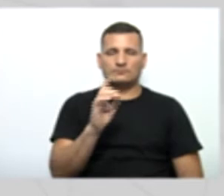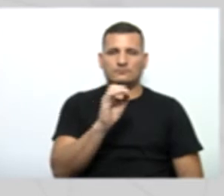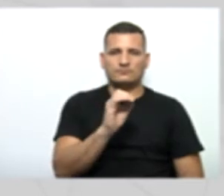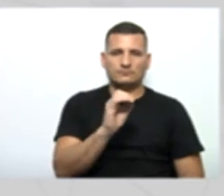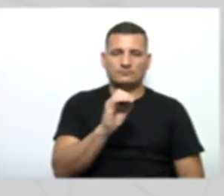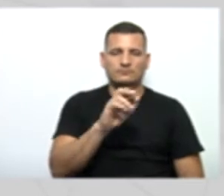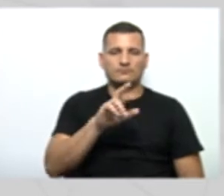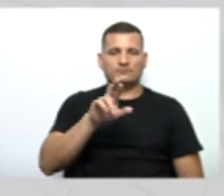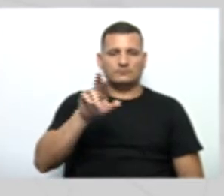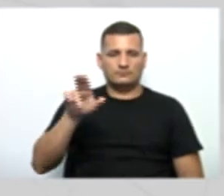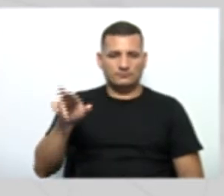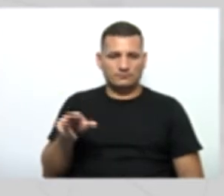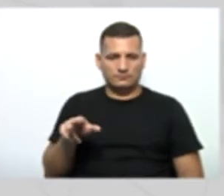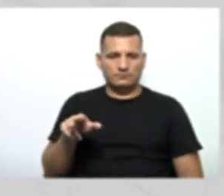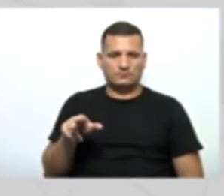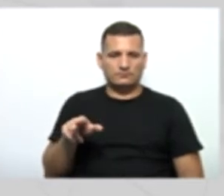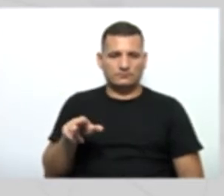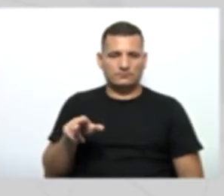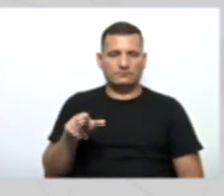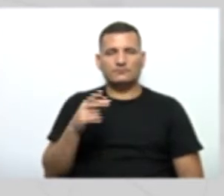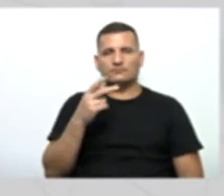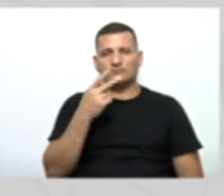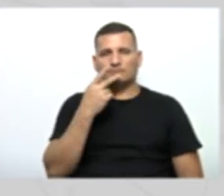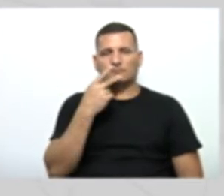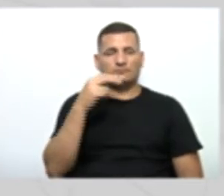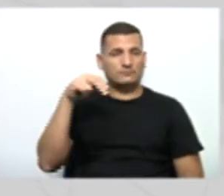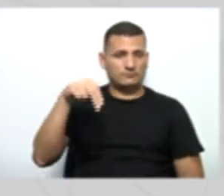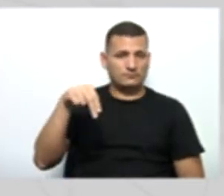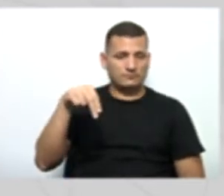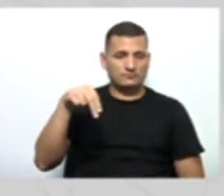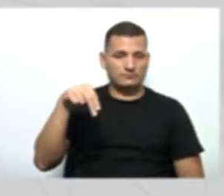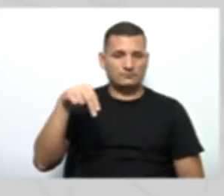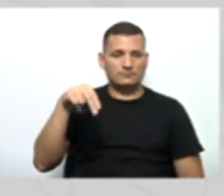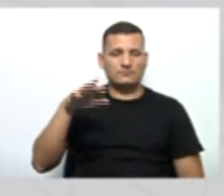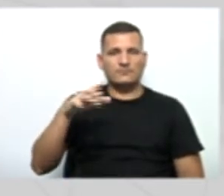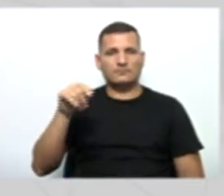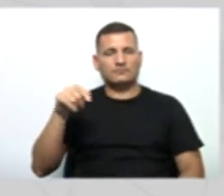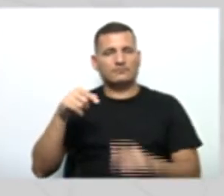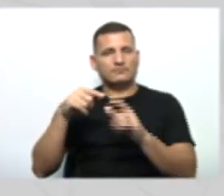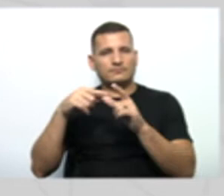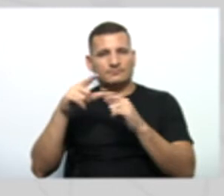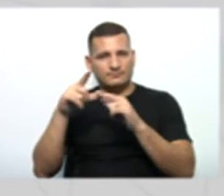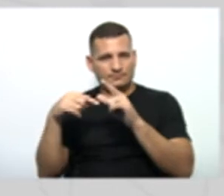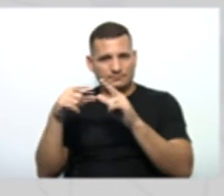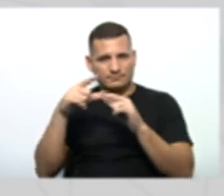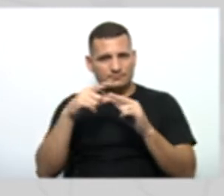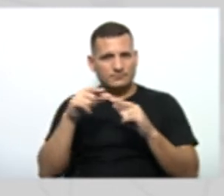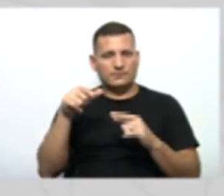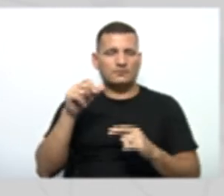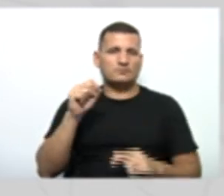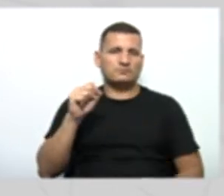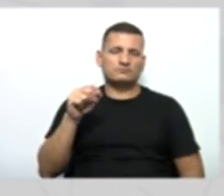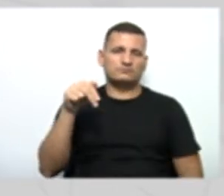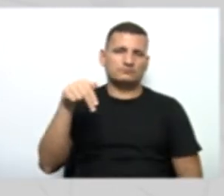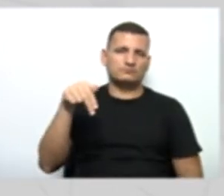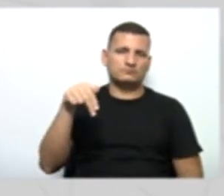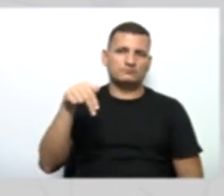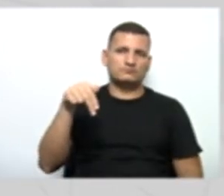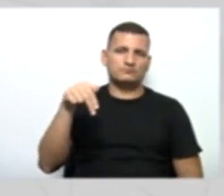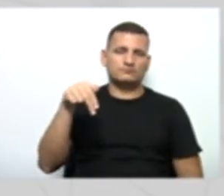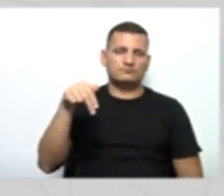vários. Eu falei N, mas esse asterisco aqui, ó, pode ser considerado como um N